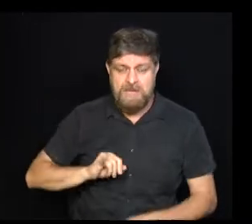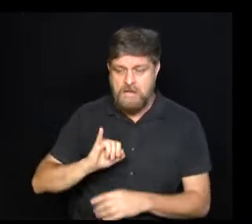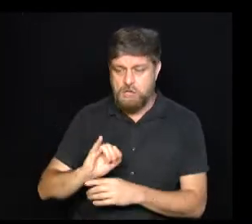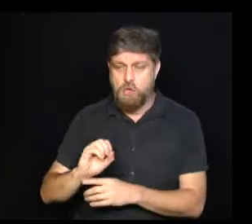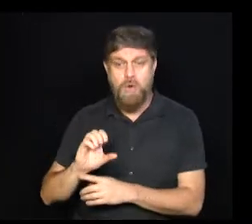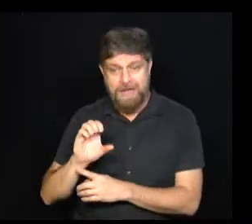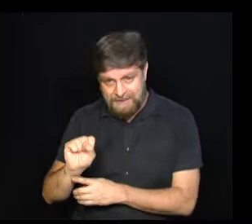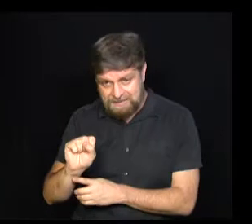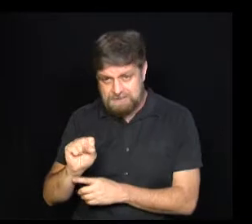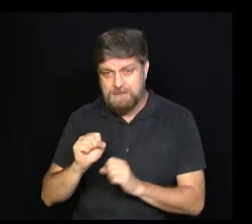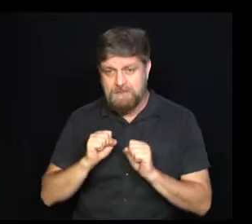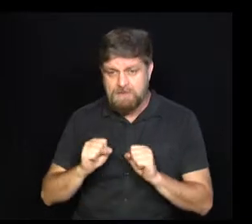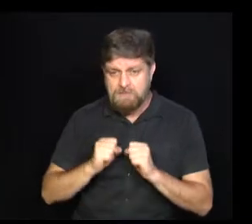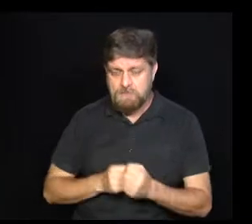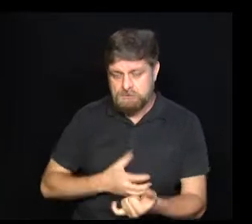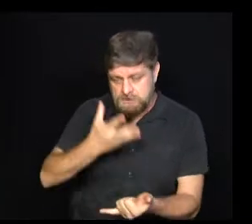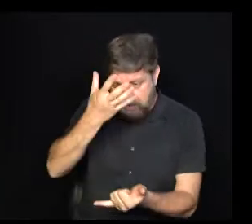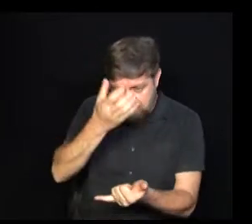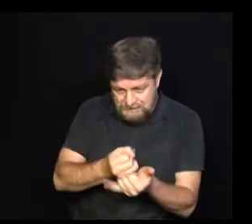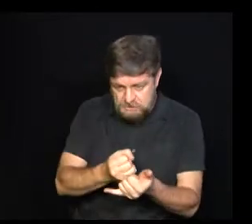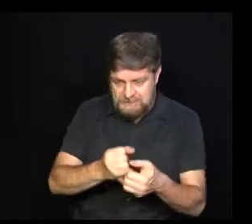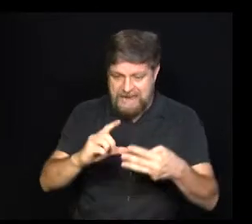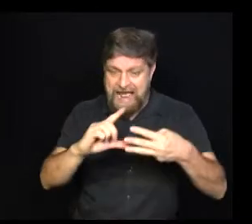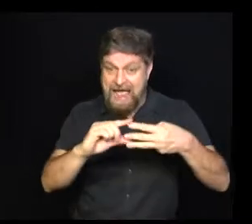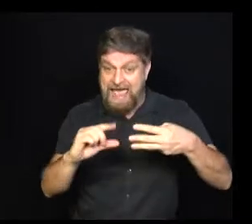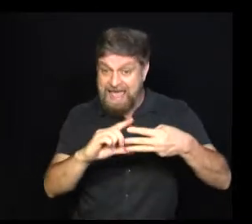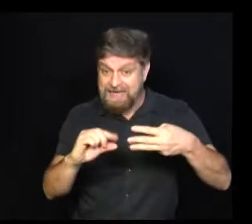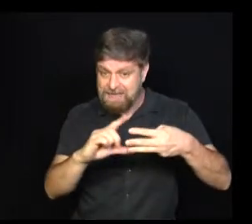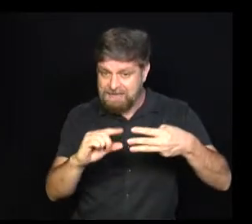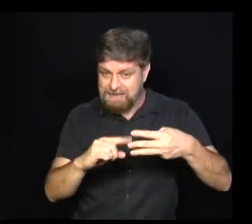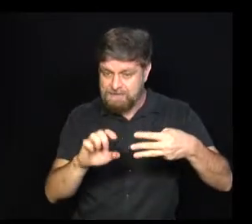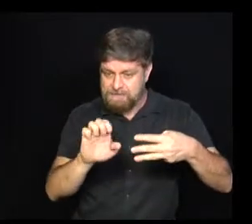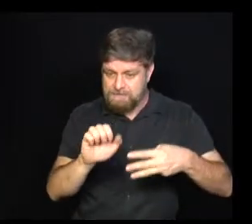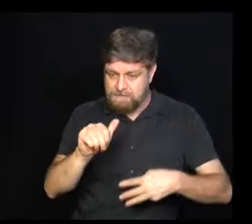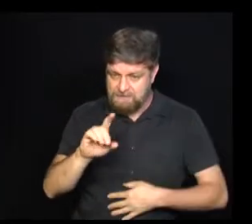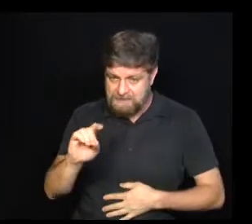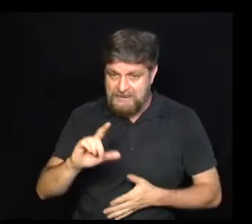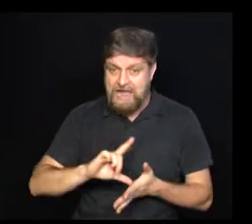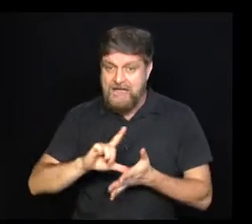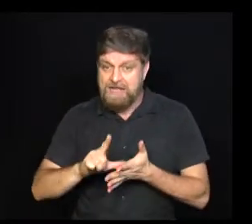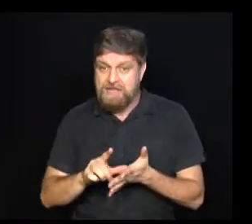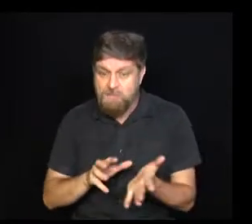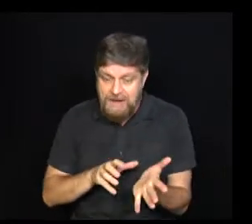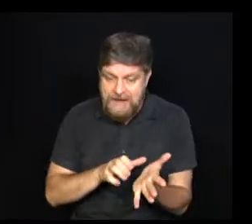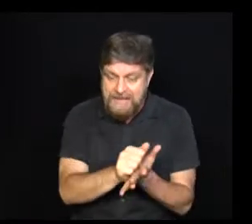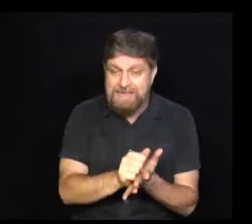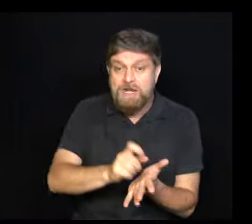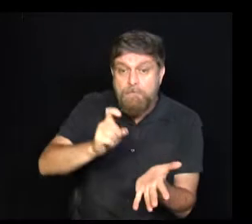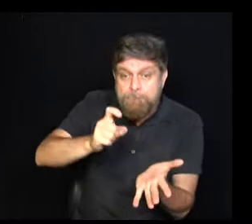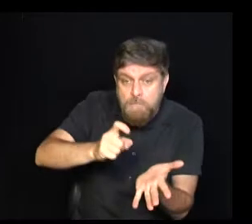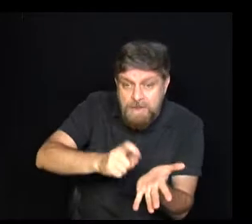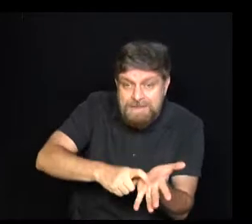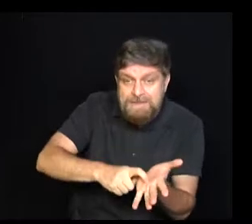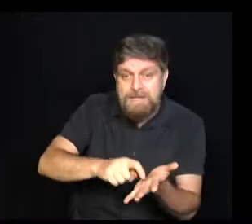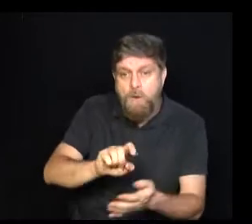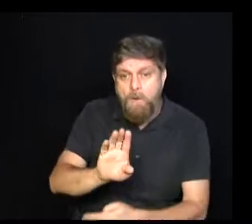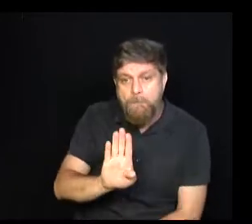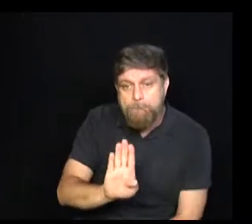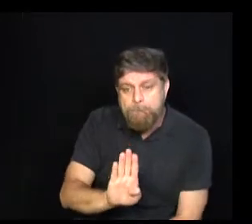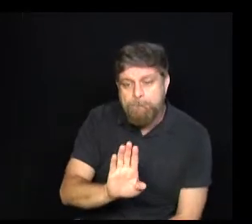iOS. Então, baixe o aplicativo da INDEC e nele faça o cadastro do botão Bela. No